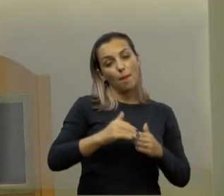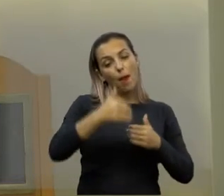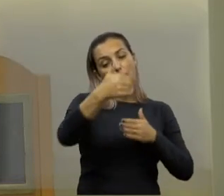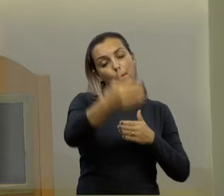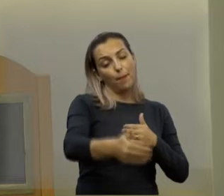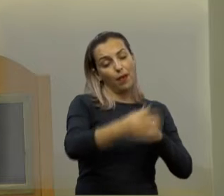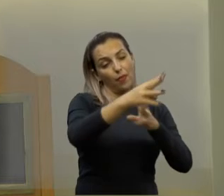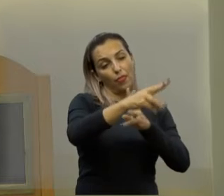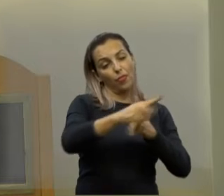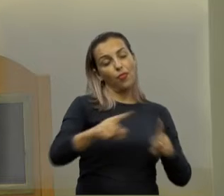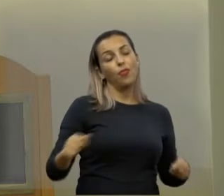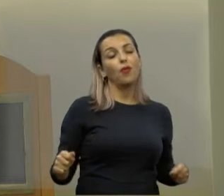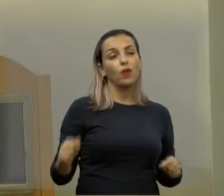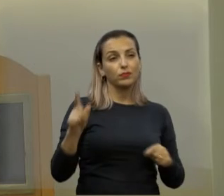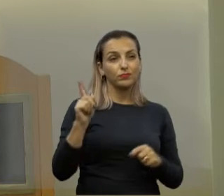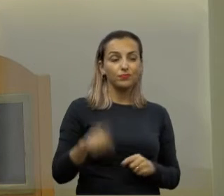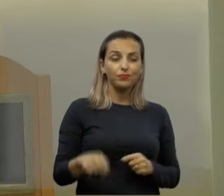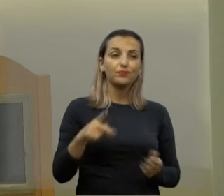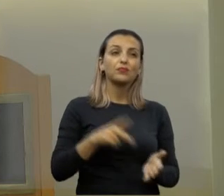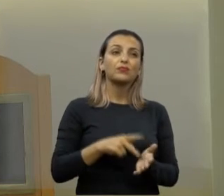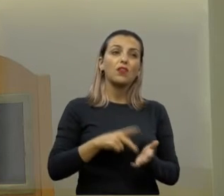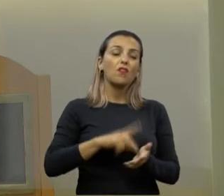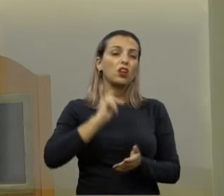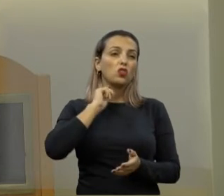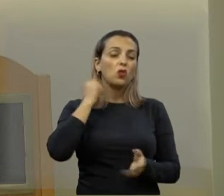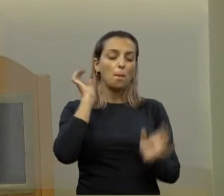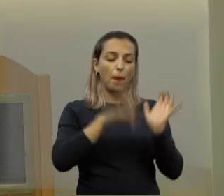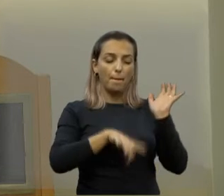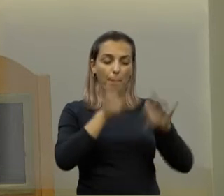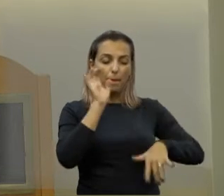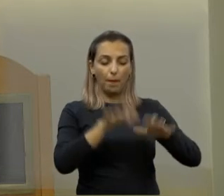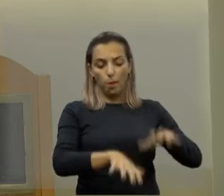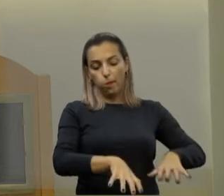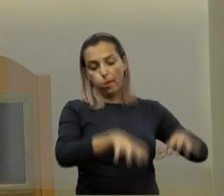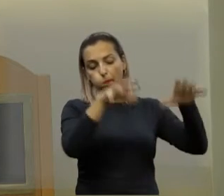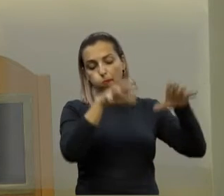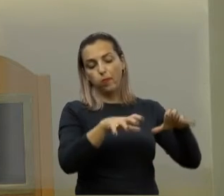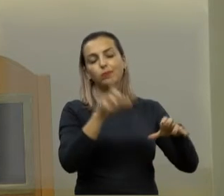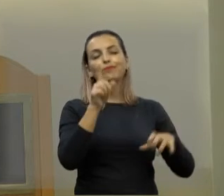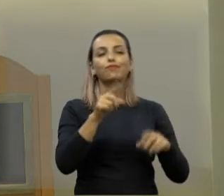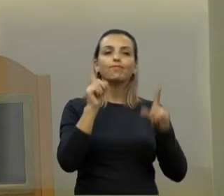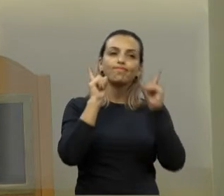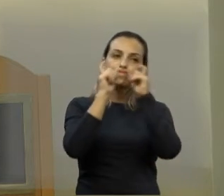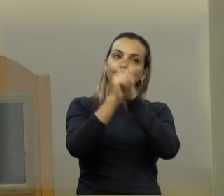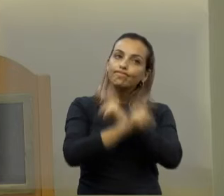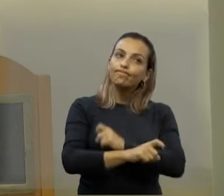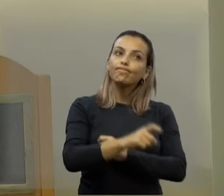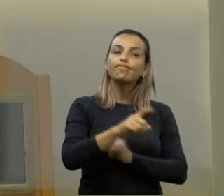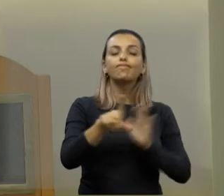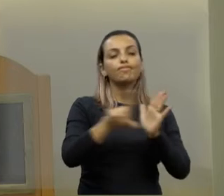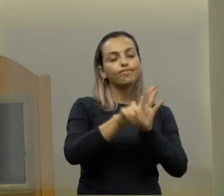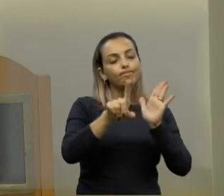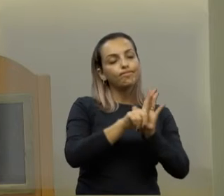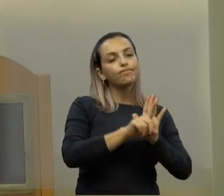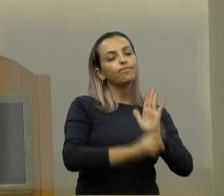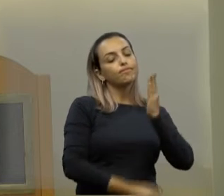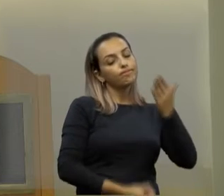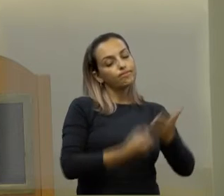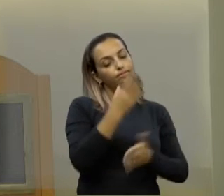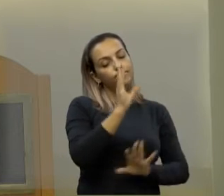bom a parte da pa Ah tá cheio de entulho novamente é difícil viu gente nós fazemos as leis Aqui